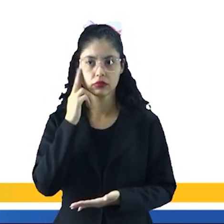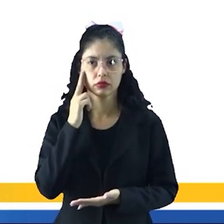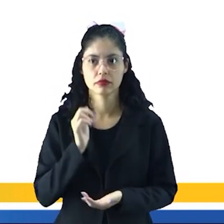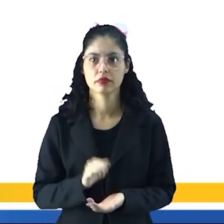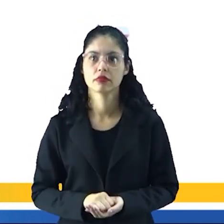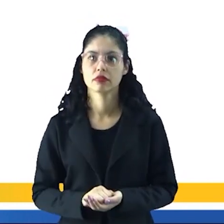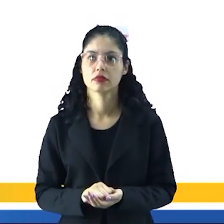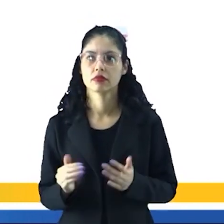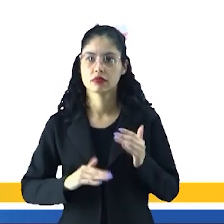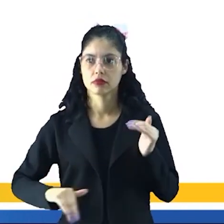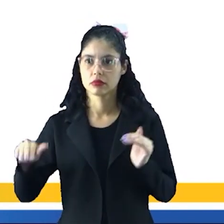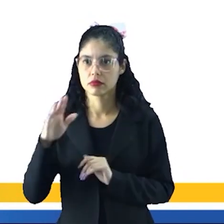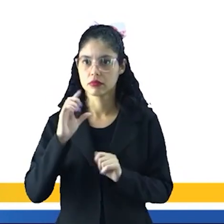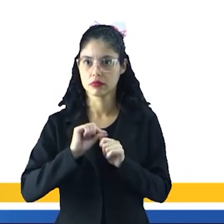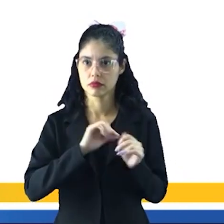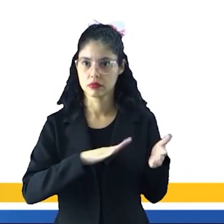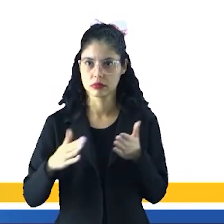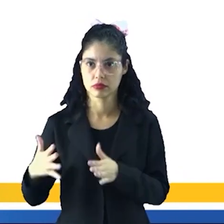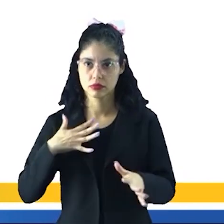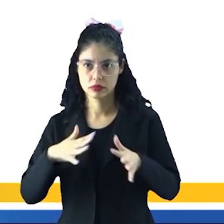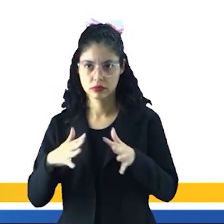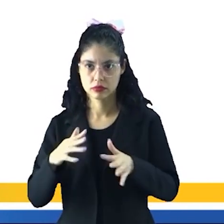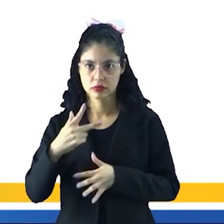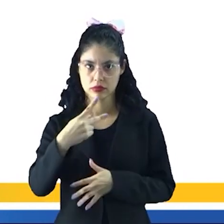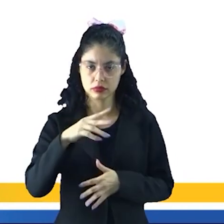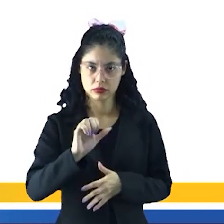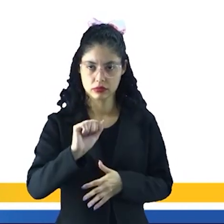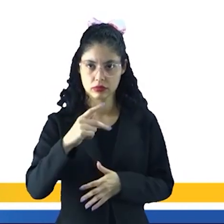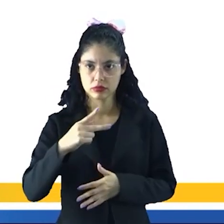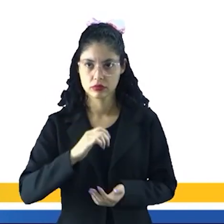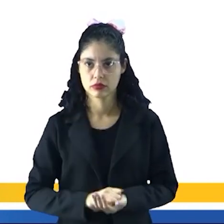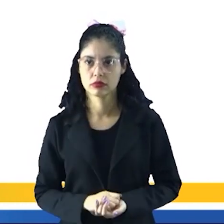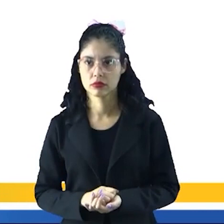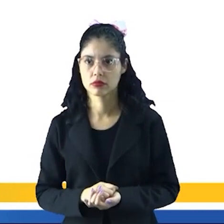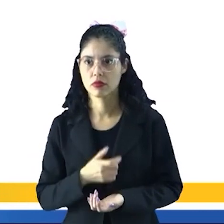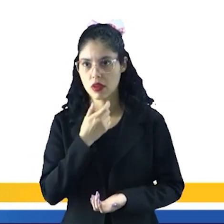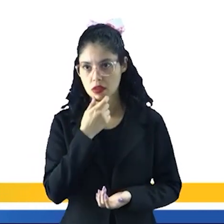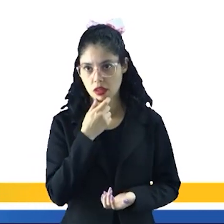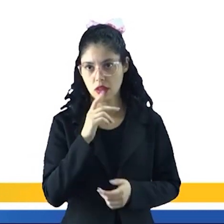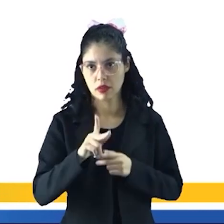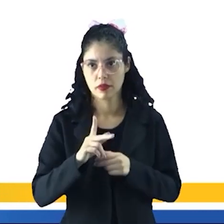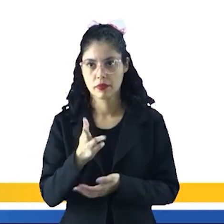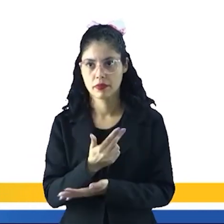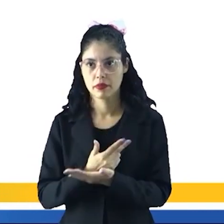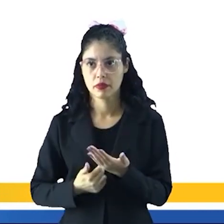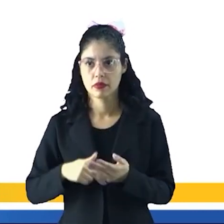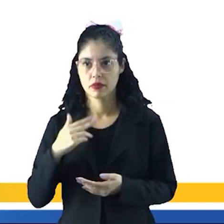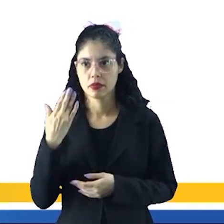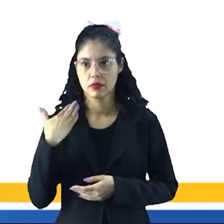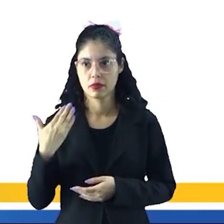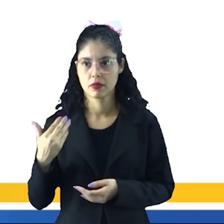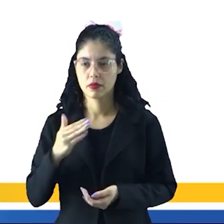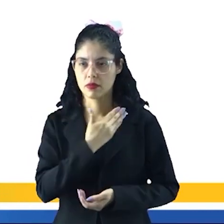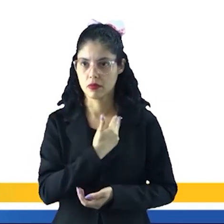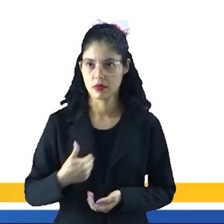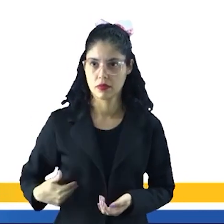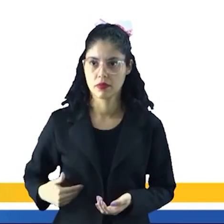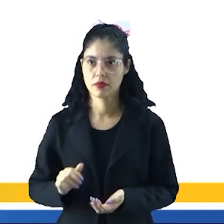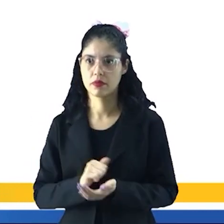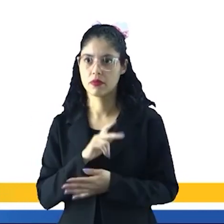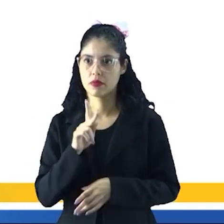vida comum. As obras acima fazem parte do movimento pop art, do inglês arte popular, que